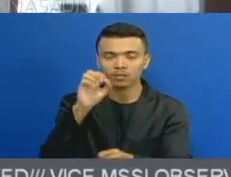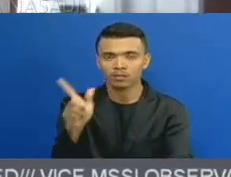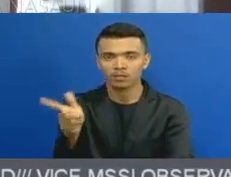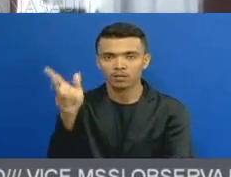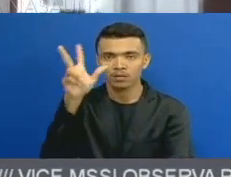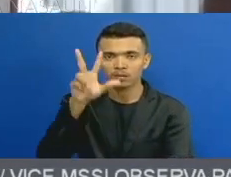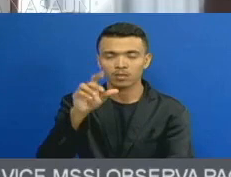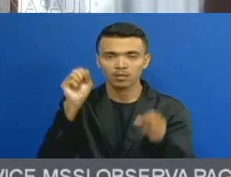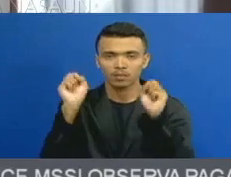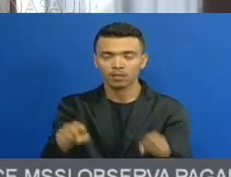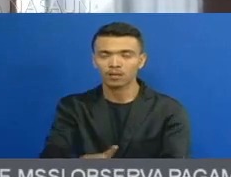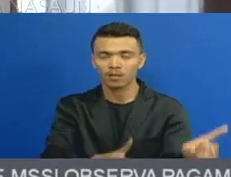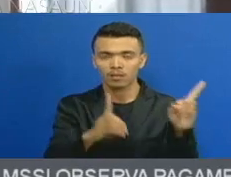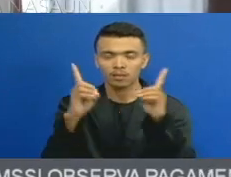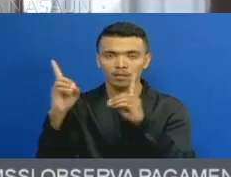2023 para te executa